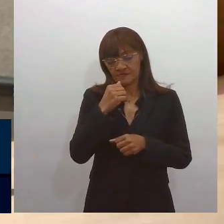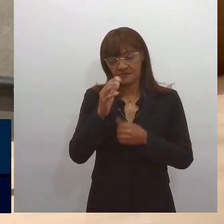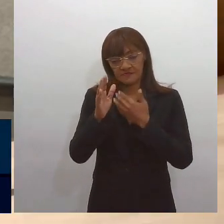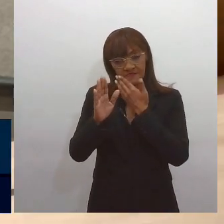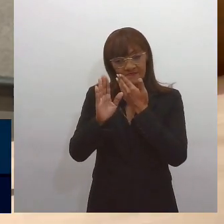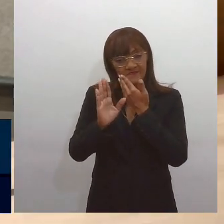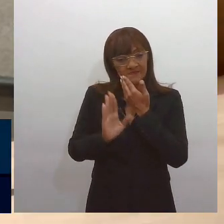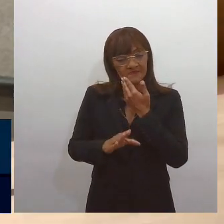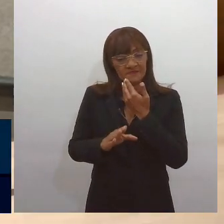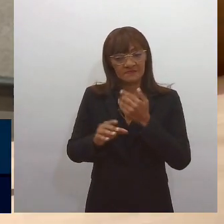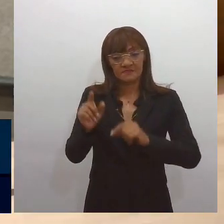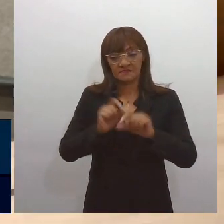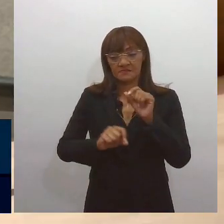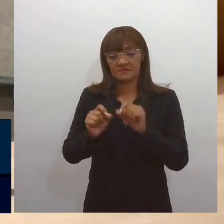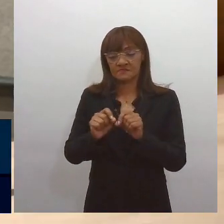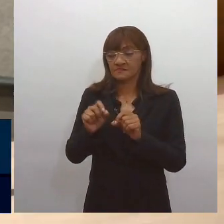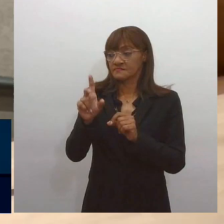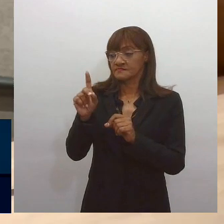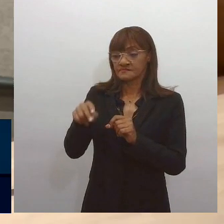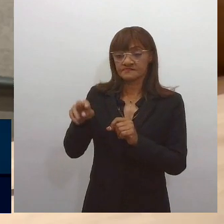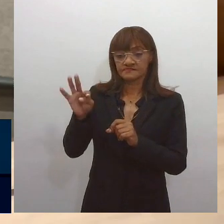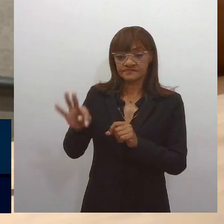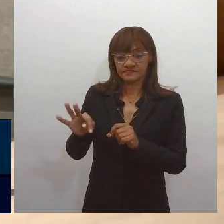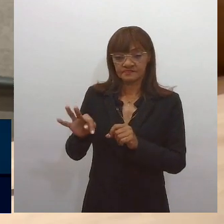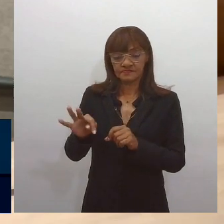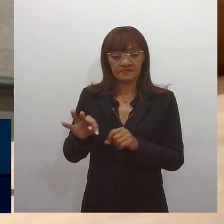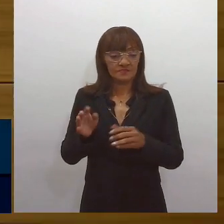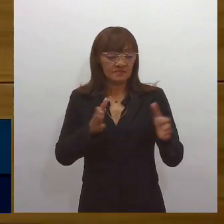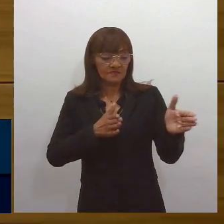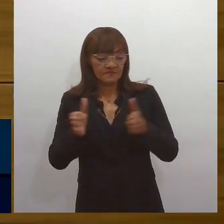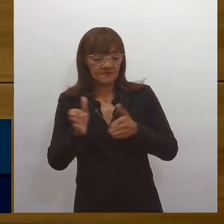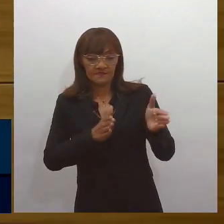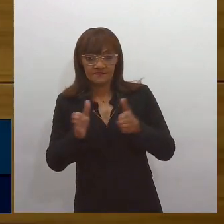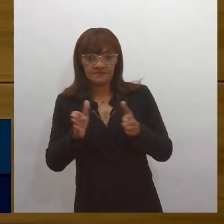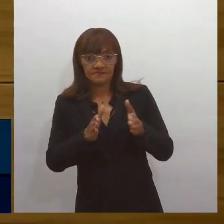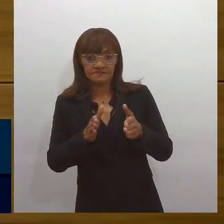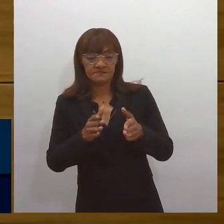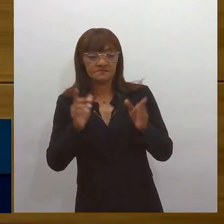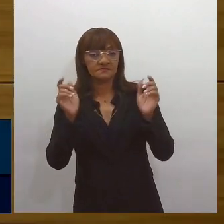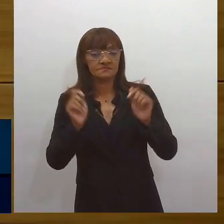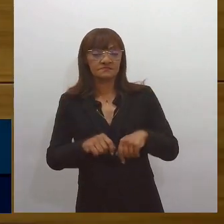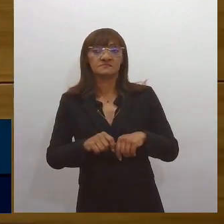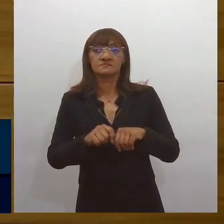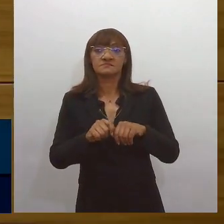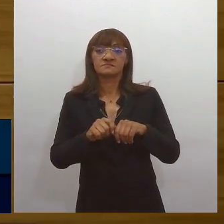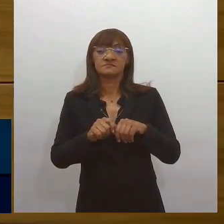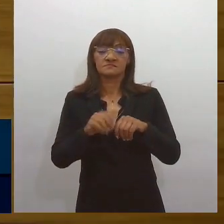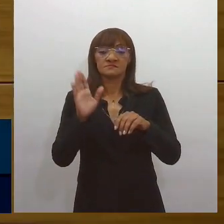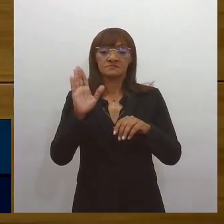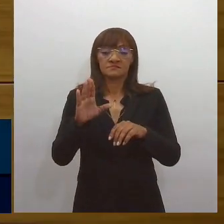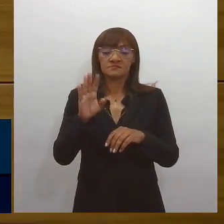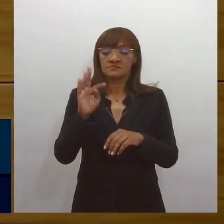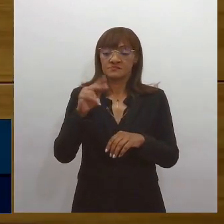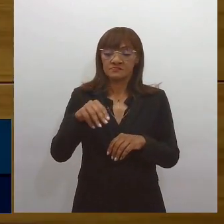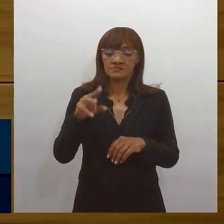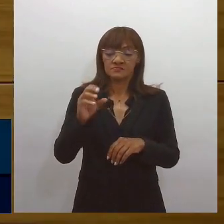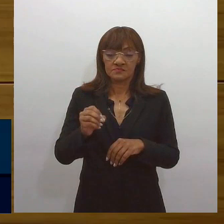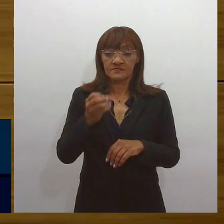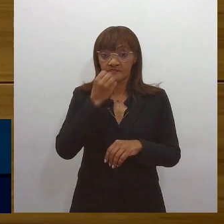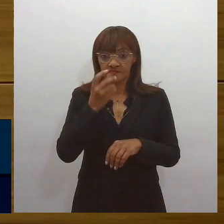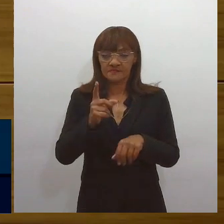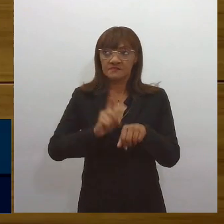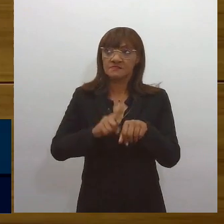tempo o tempo estando Bom a partir de agosto é a nossa expectativa é a gente tá com a rodovia vou dizer